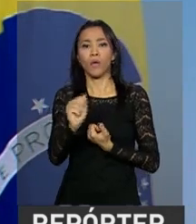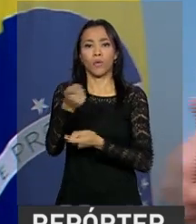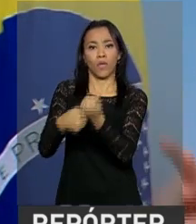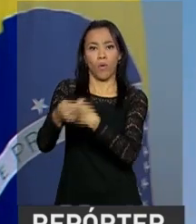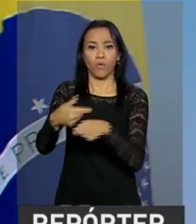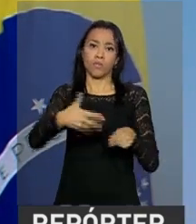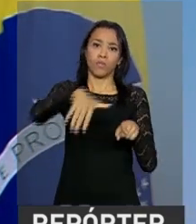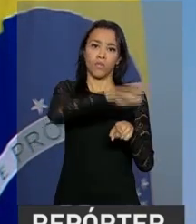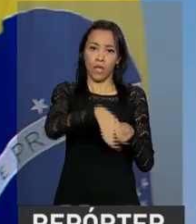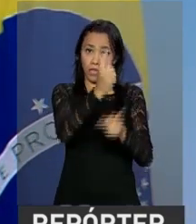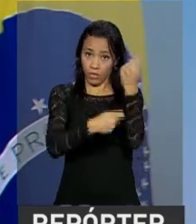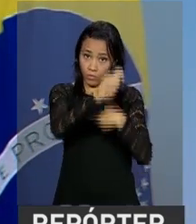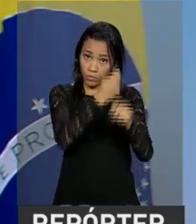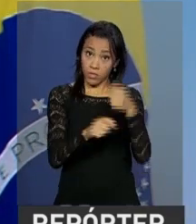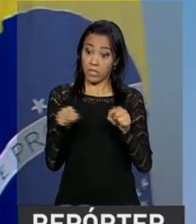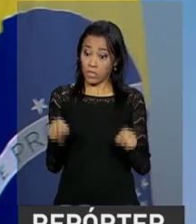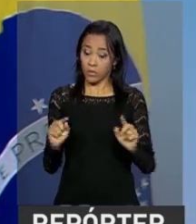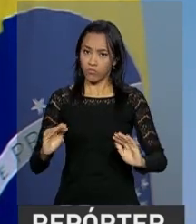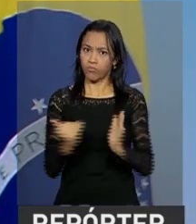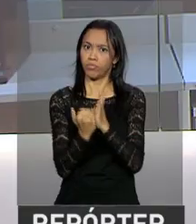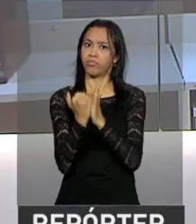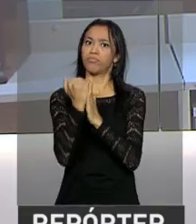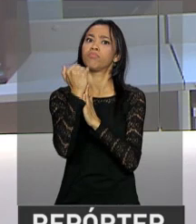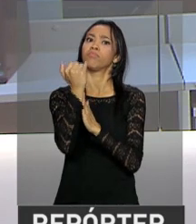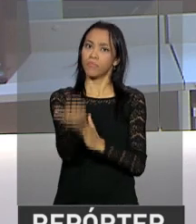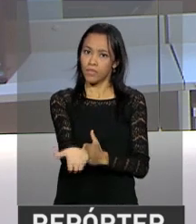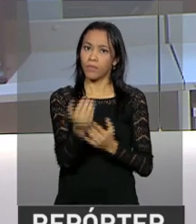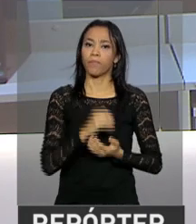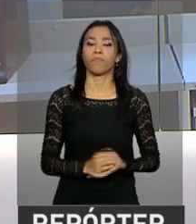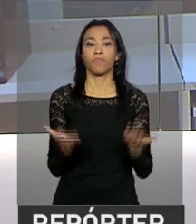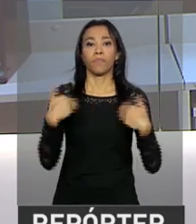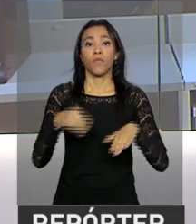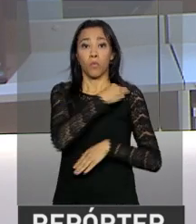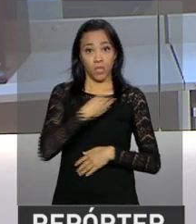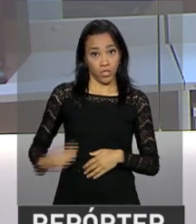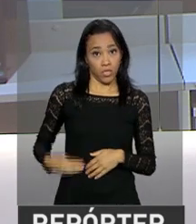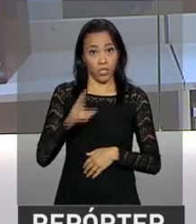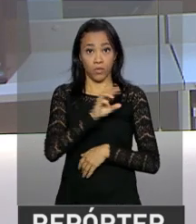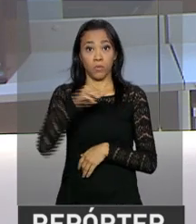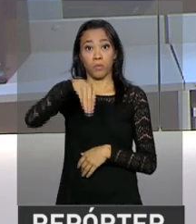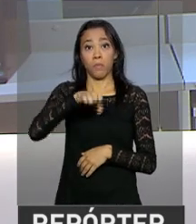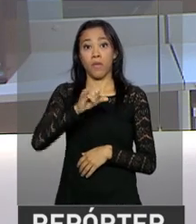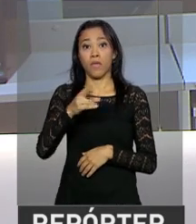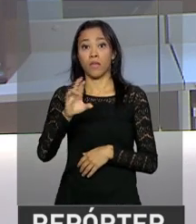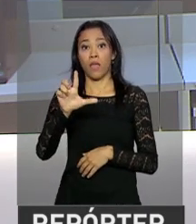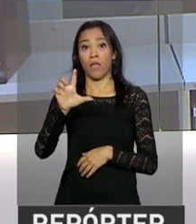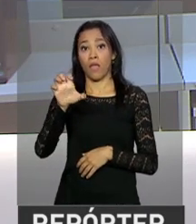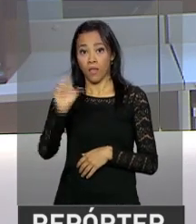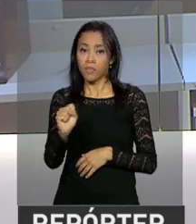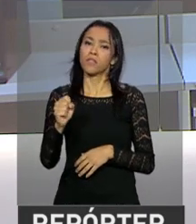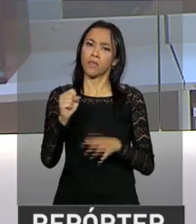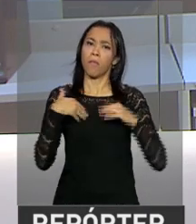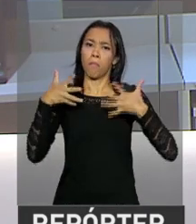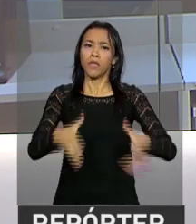mais variados setores da indústria, cresceu enormemente. E o ministro da Fazenda, Henrique Meirelles, faz parte da comitiva que acompanhou